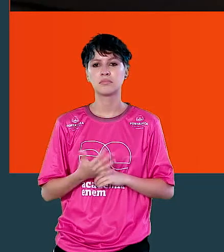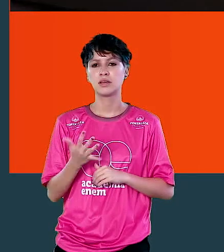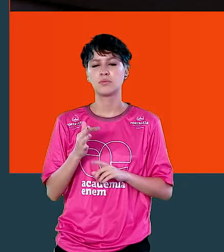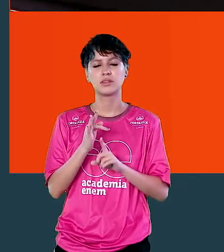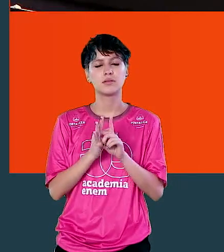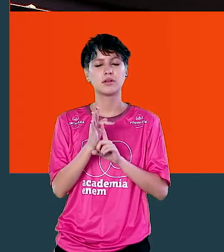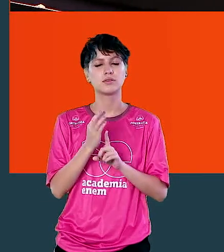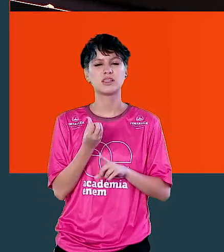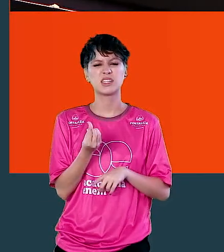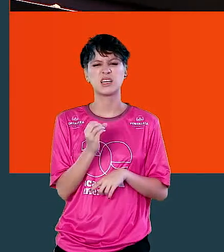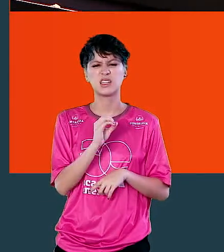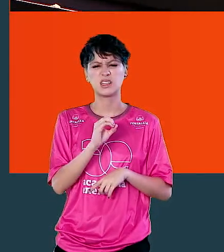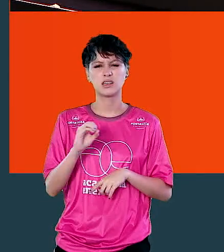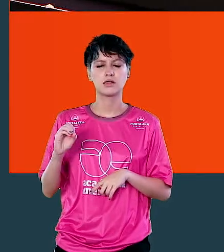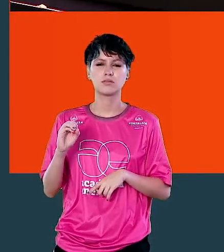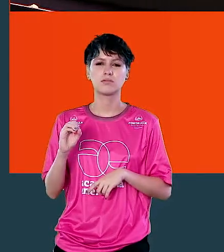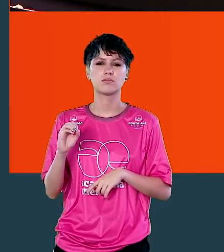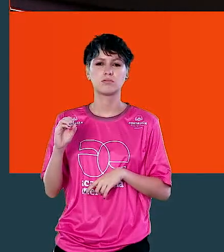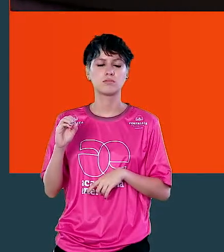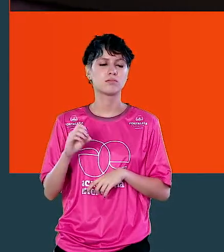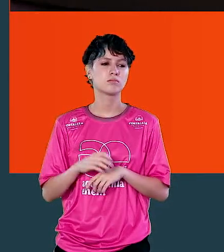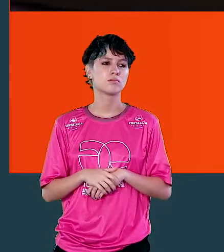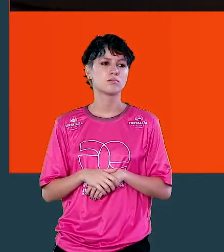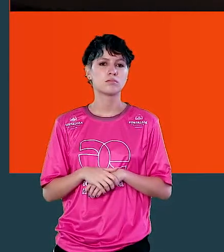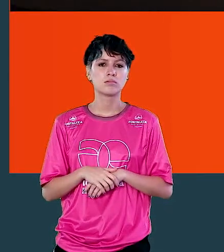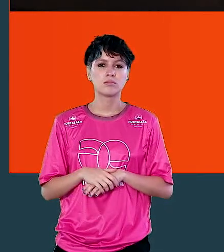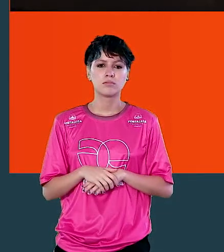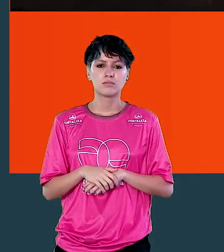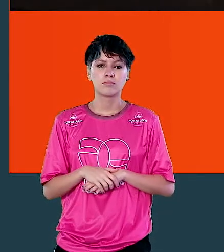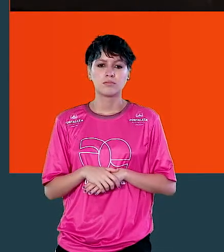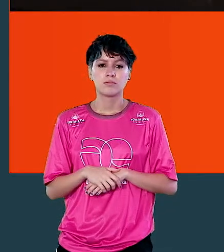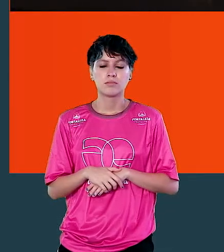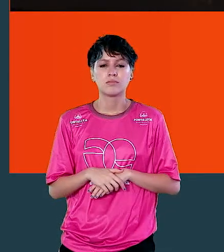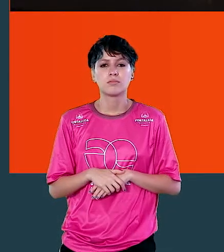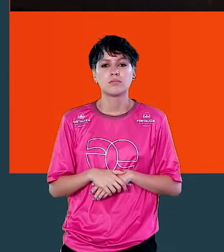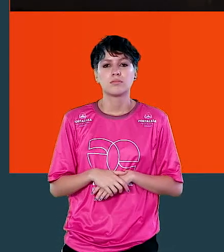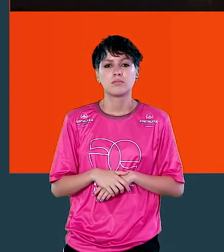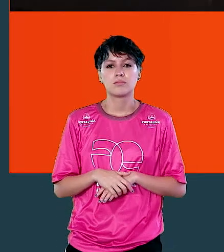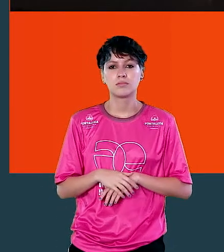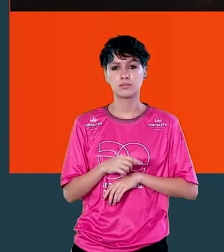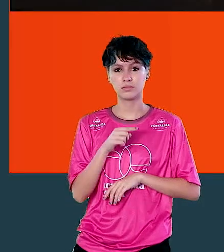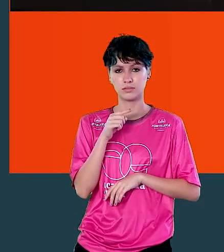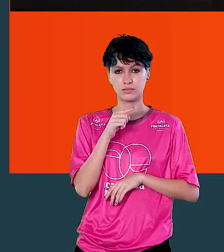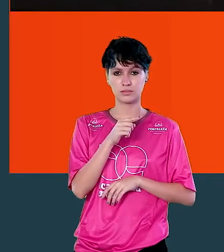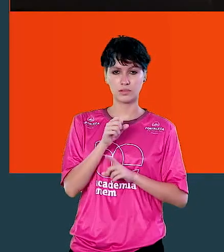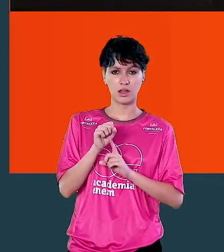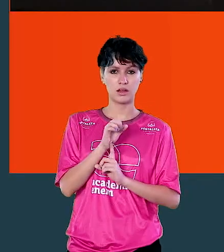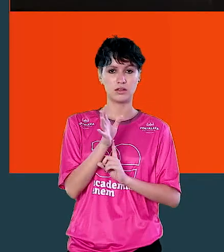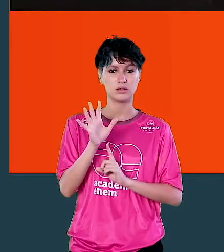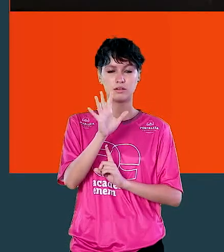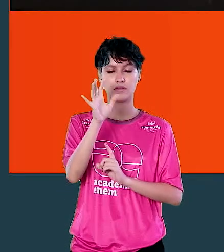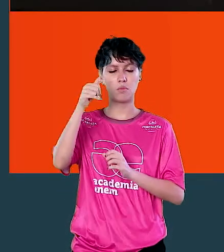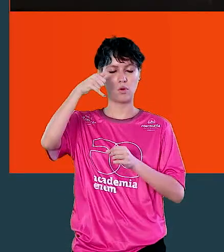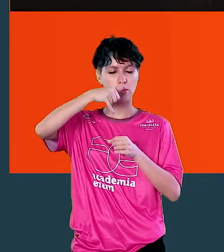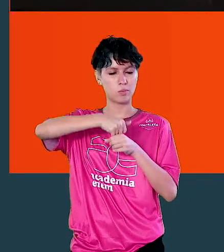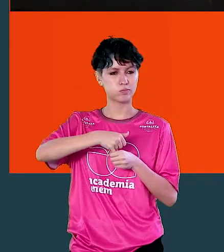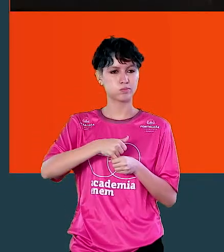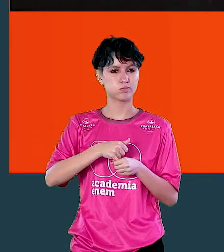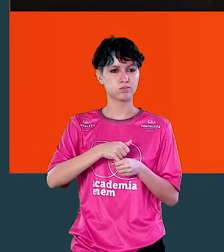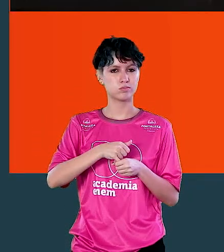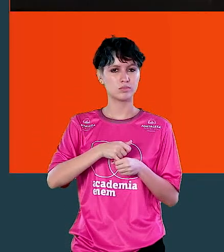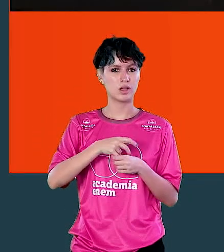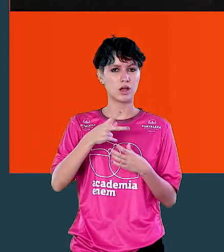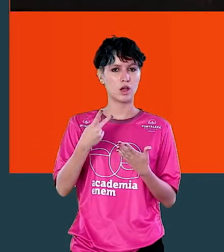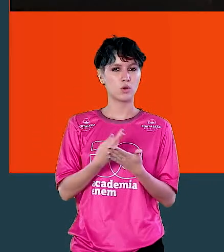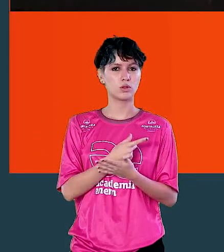né? Beleza. E esse vapor de petróleo, ele vai subindo nessa torre de fracionamento. Lá